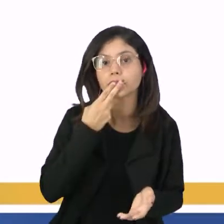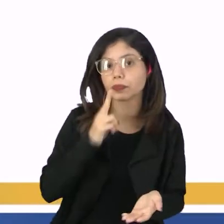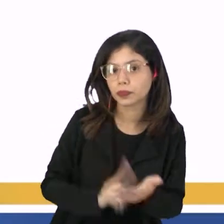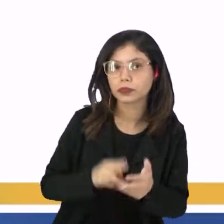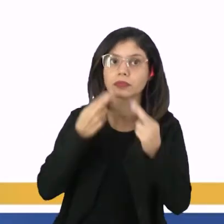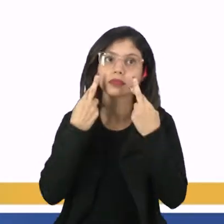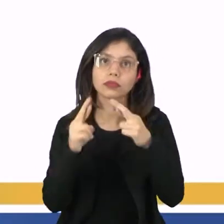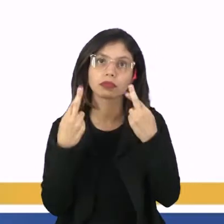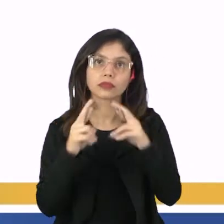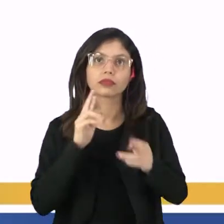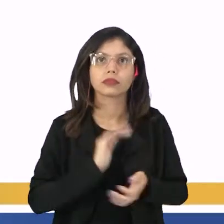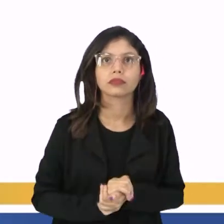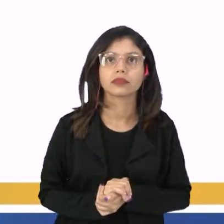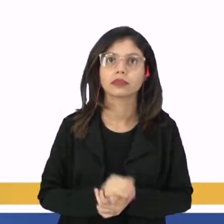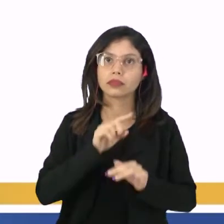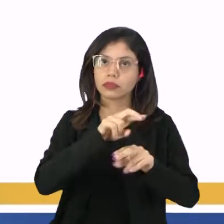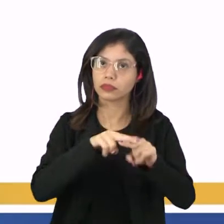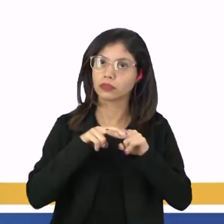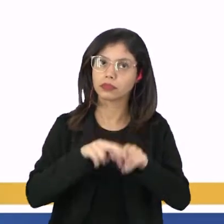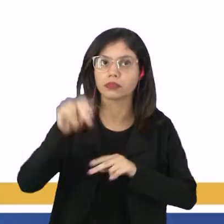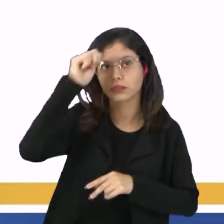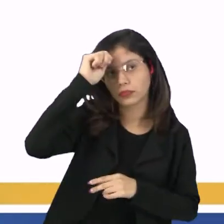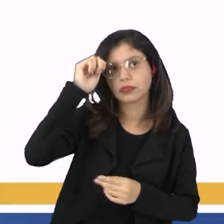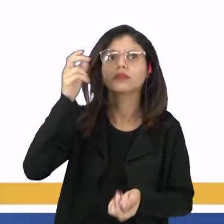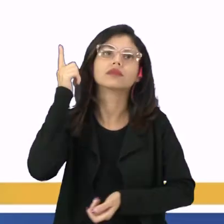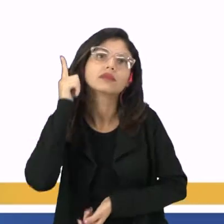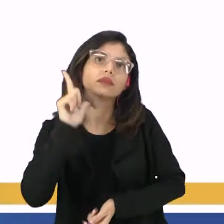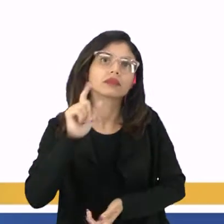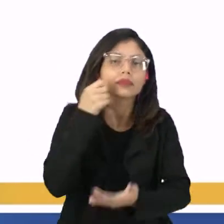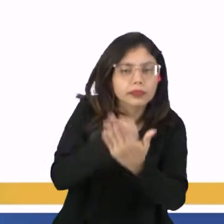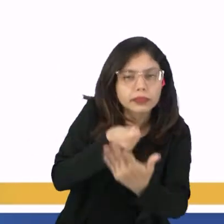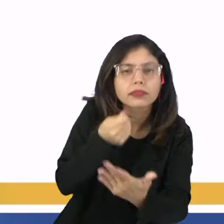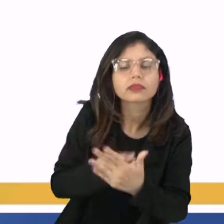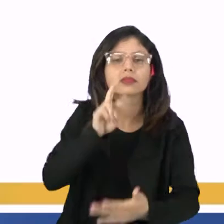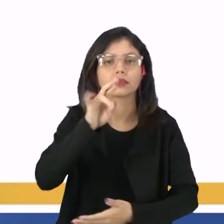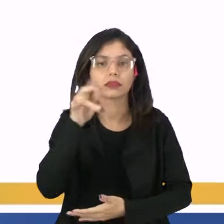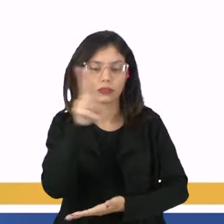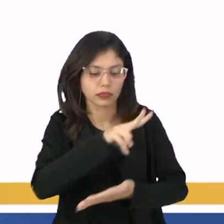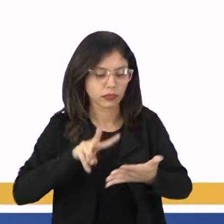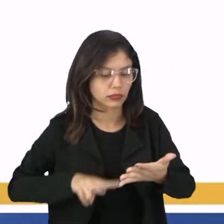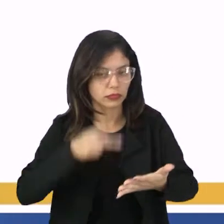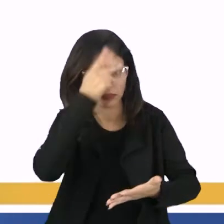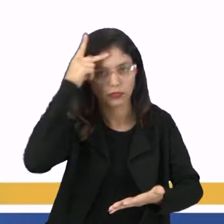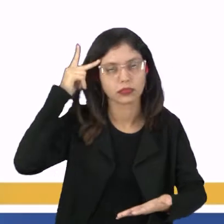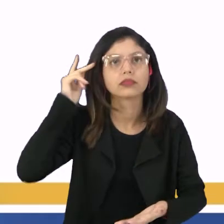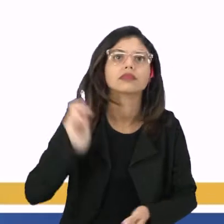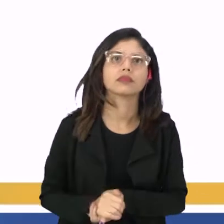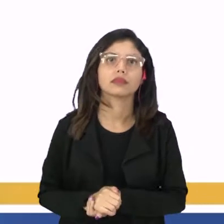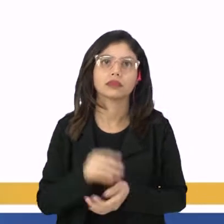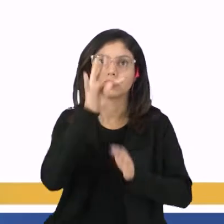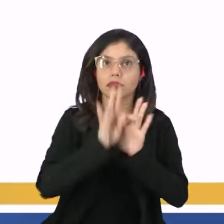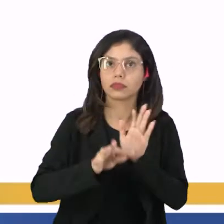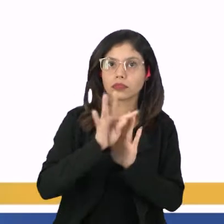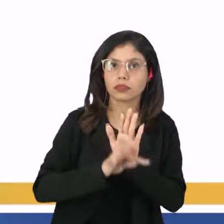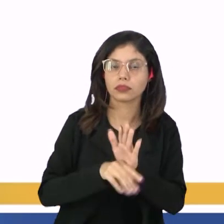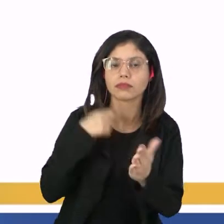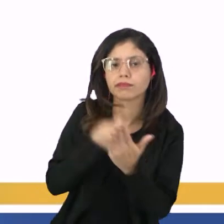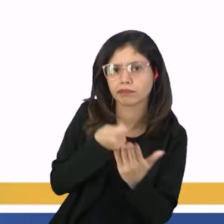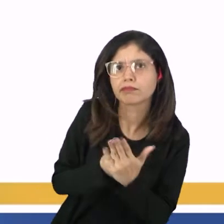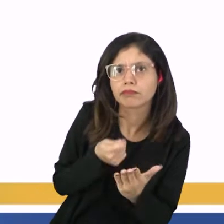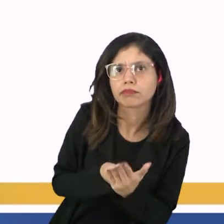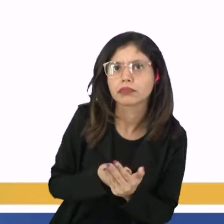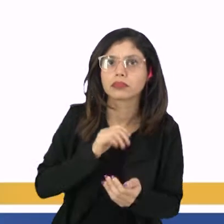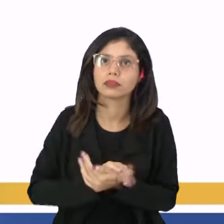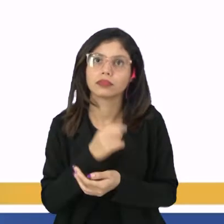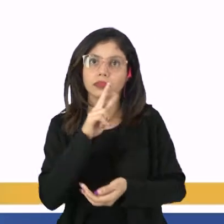carta de reclamação. Por meio dela, o autor tenta conseguir algo de seu interlocutor. O texto tem um tom de cobrança